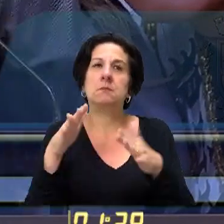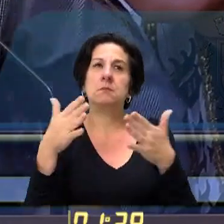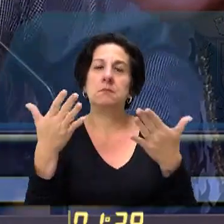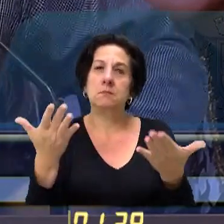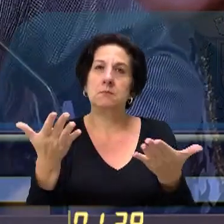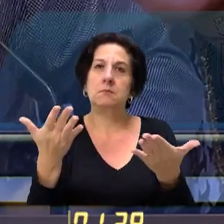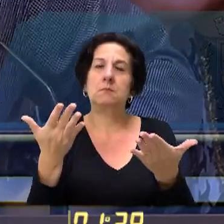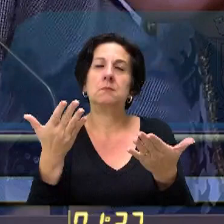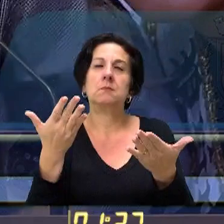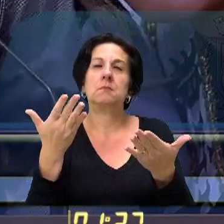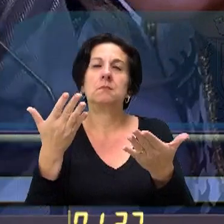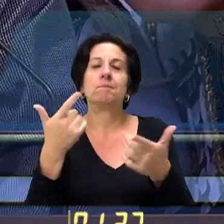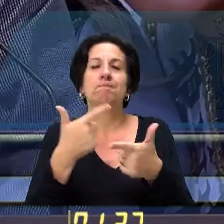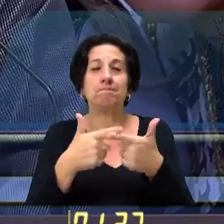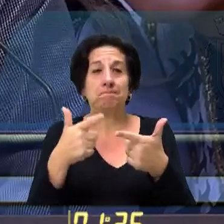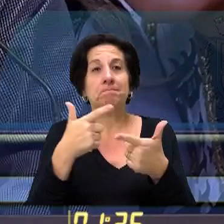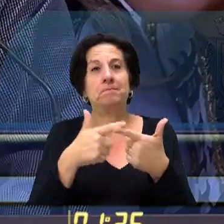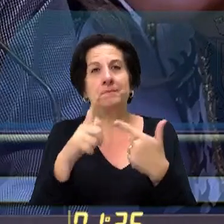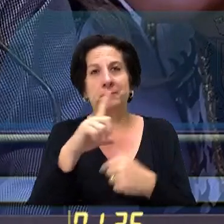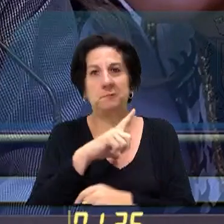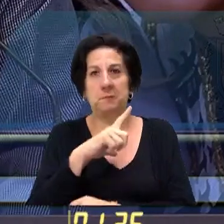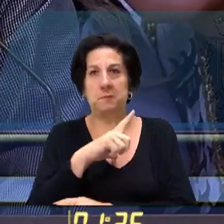que estão passando por esse problema.